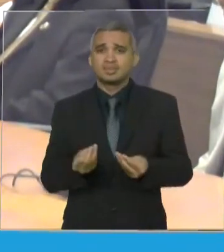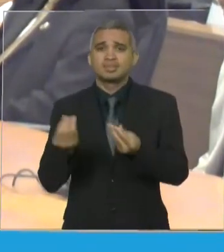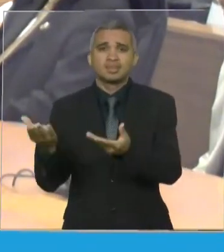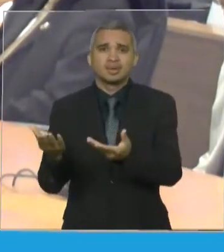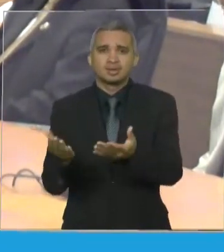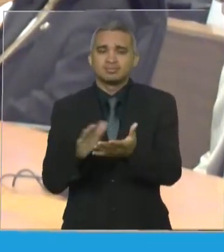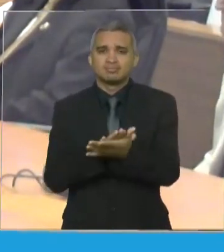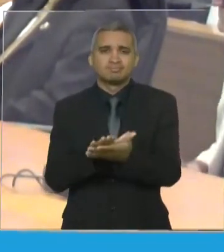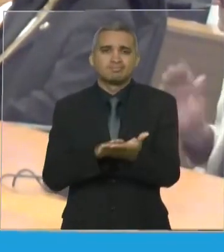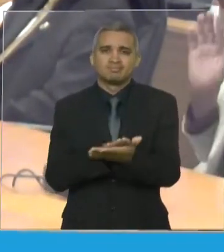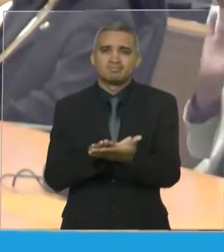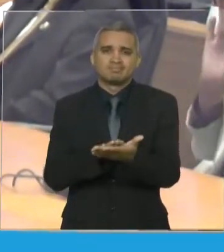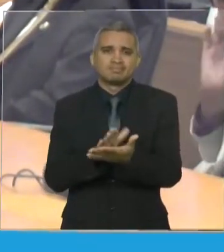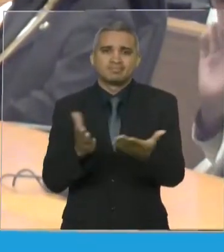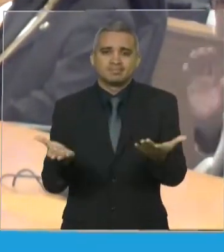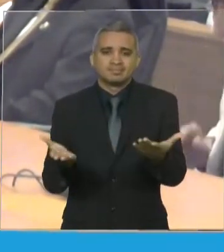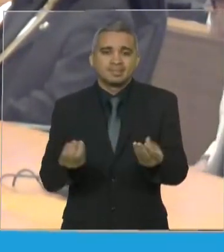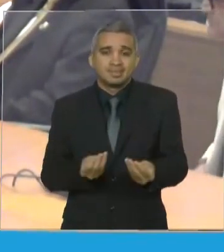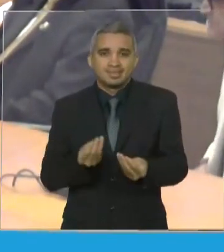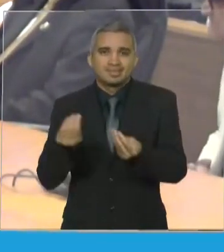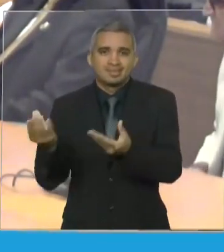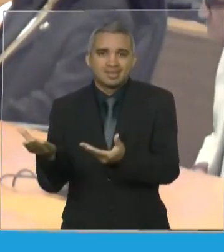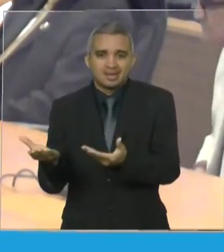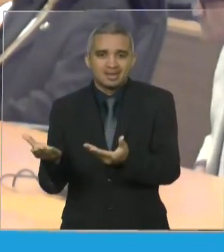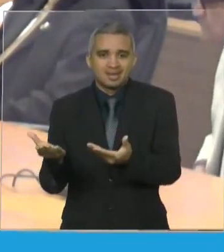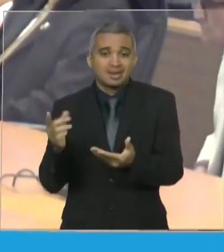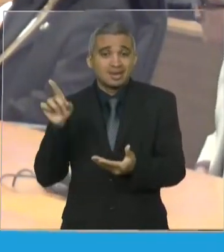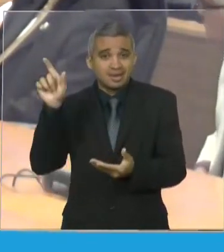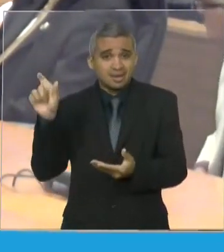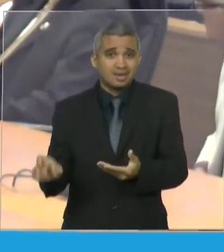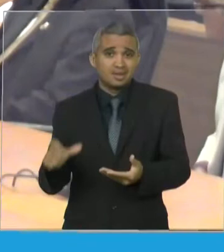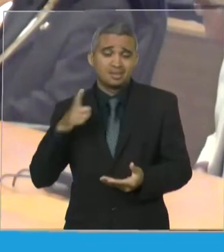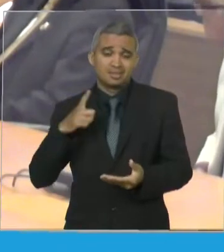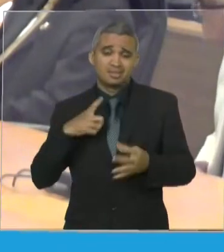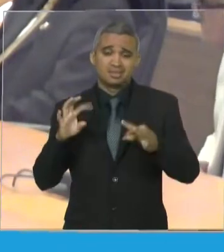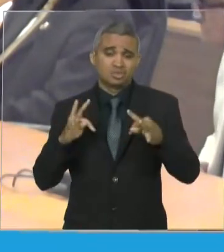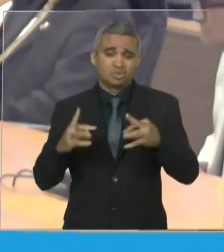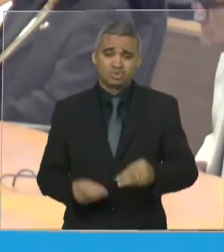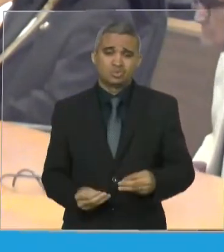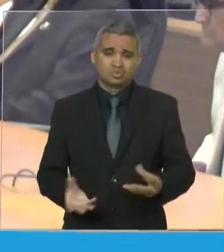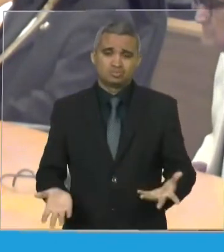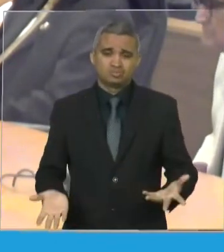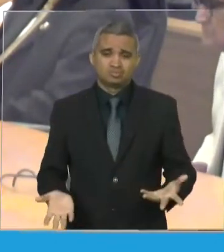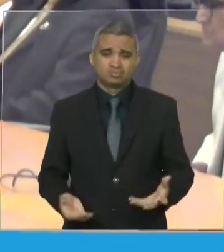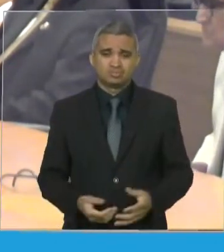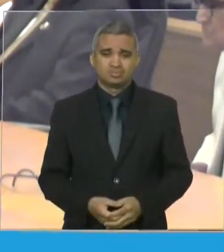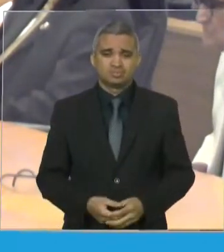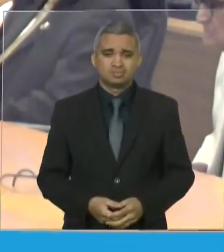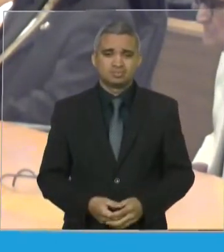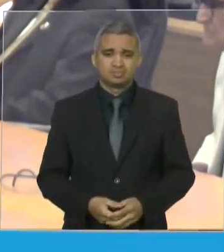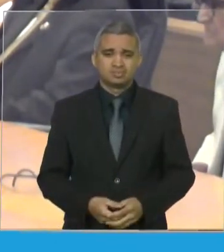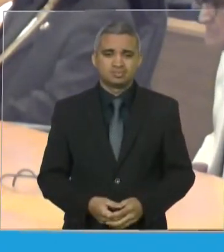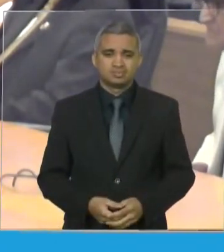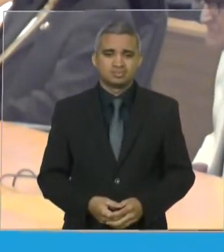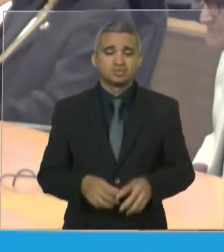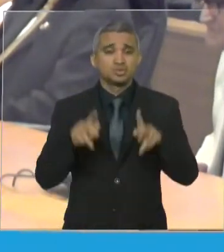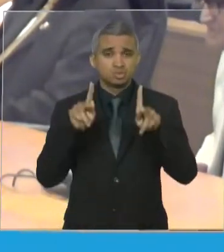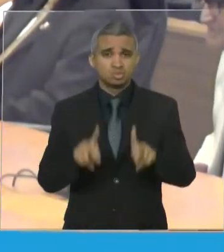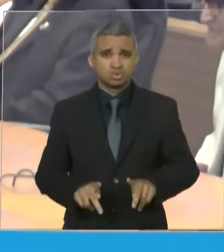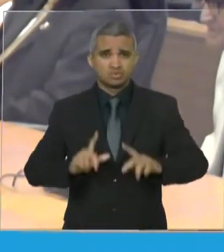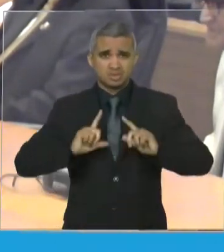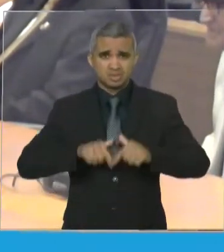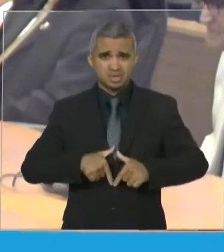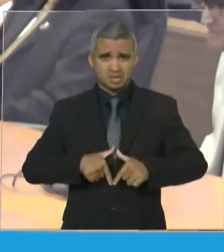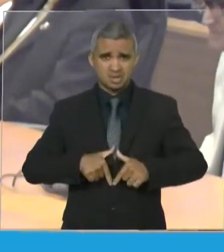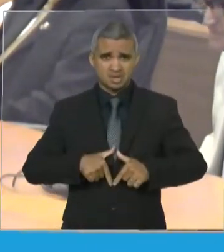nosso embaixador. Dar alguma coisa para alguém que tem tudo é difícil, porque eu não vejo o povo de Israel, um povo